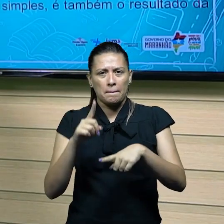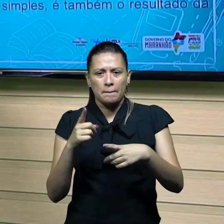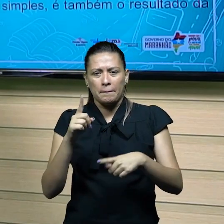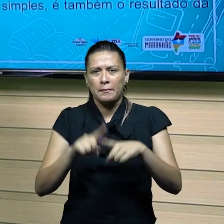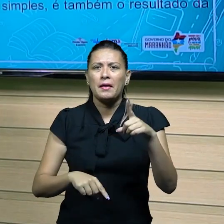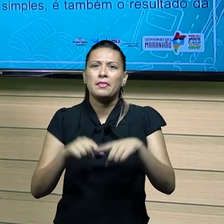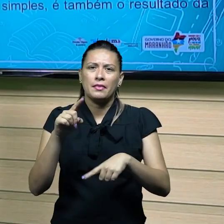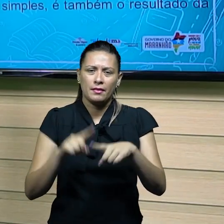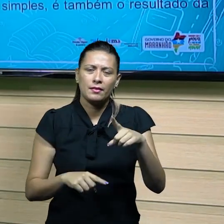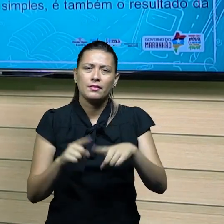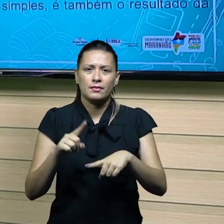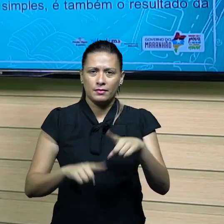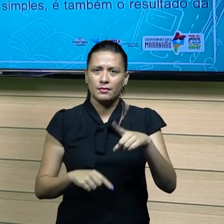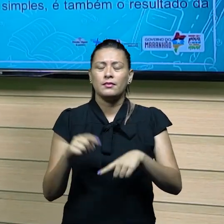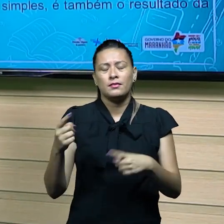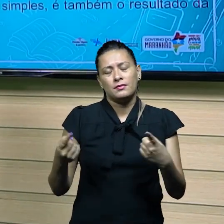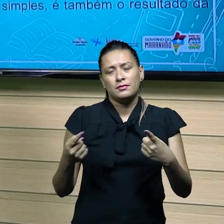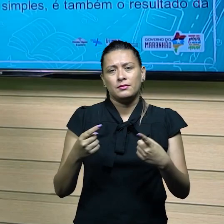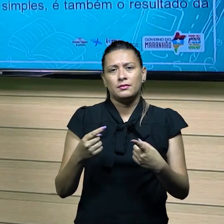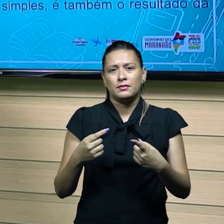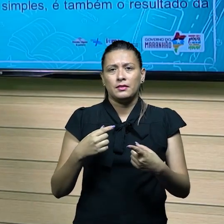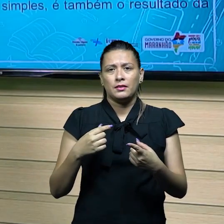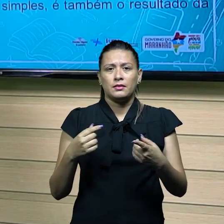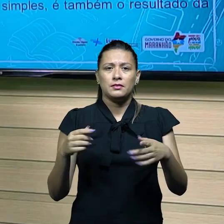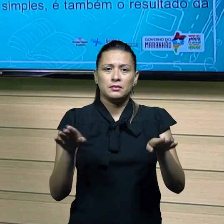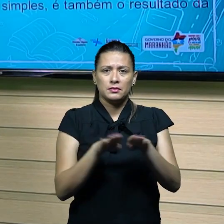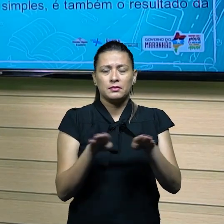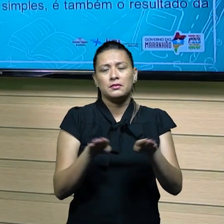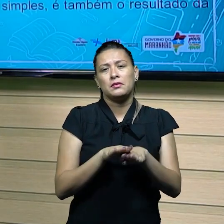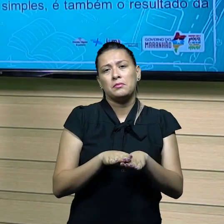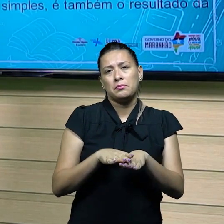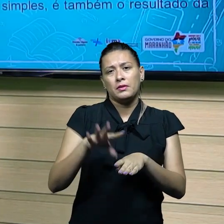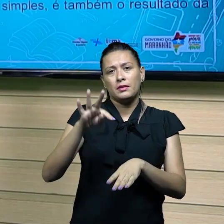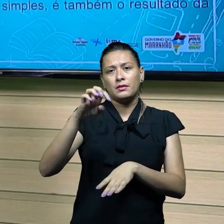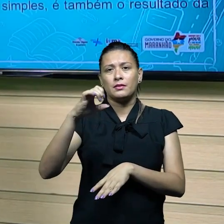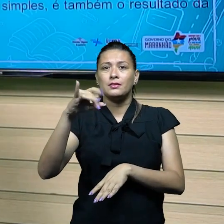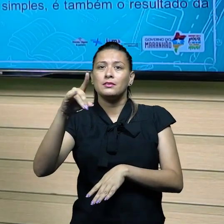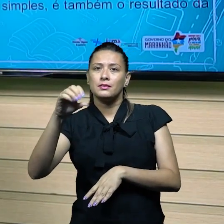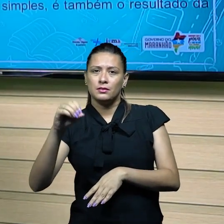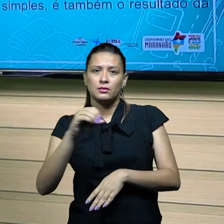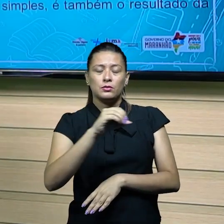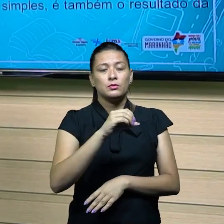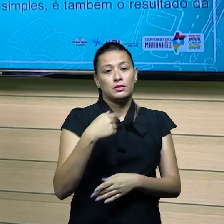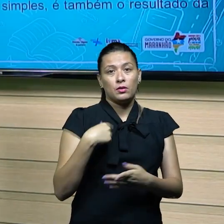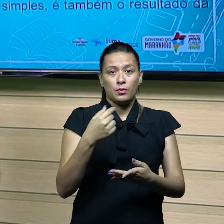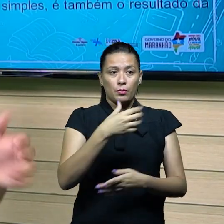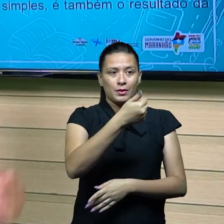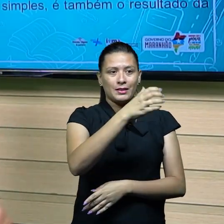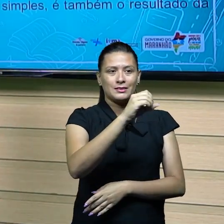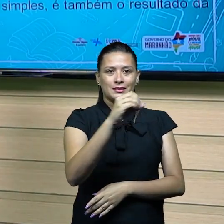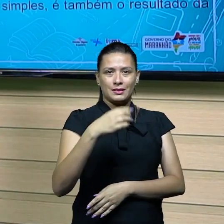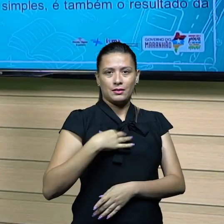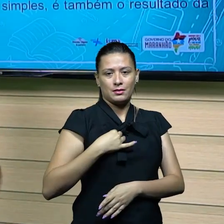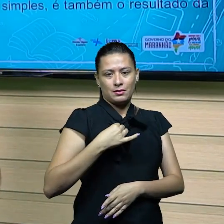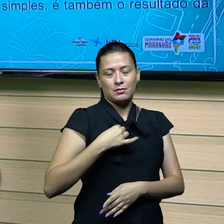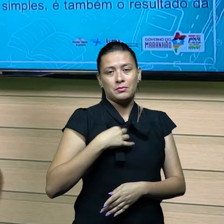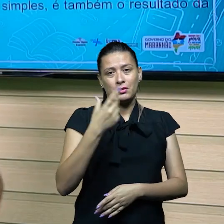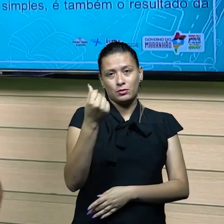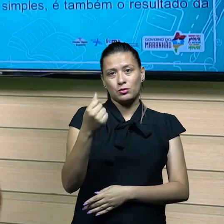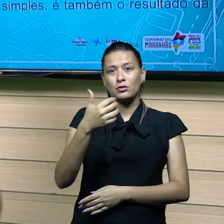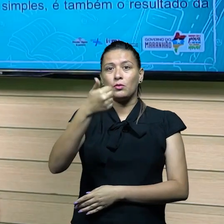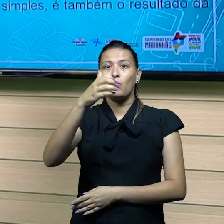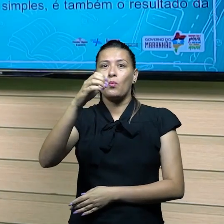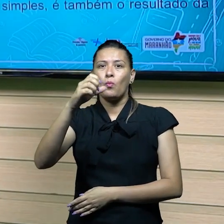gastei em torno de R$1.000 com isso tudo, tá? Gastei R$1.000. Só que a partir do momento que eu estou vendendo, eu estou percebendo que eu não consigo vender e eu lucrei